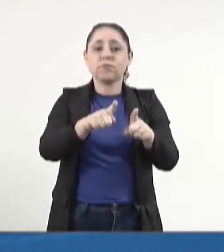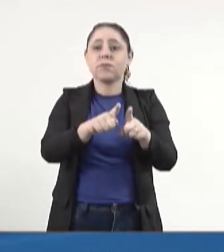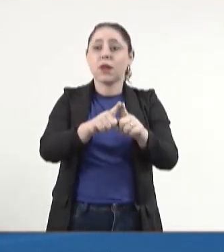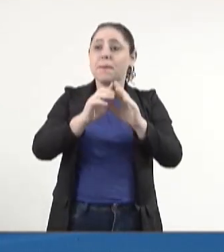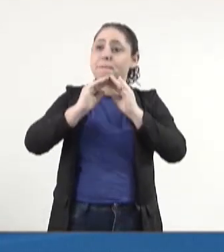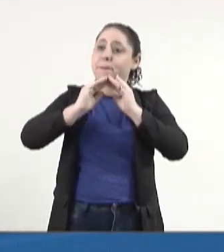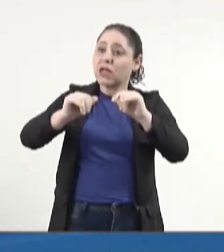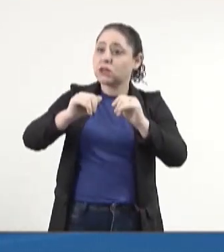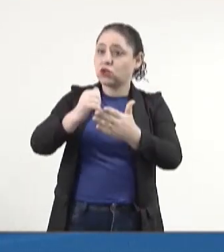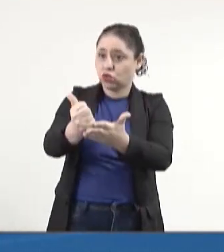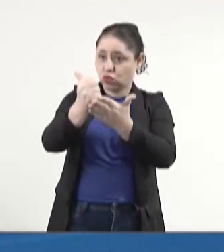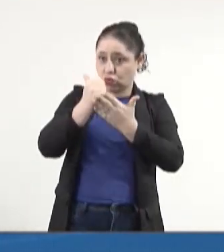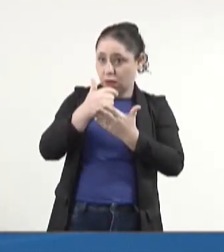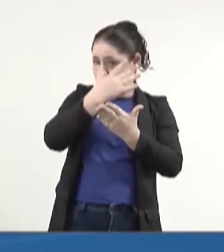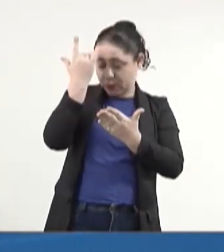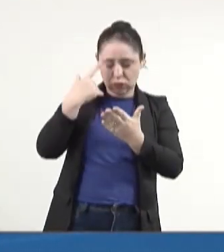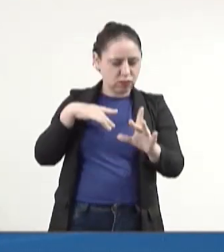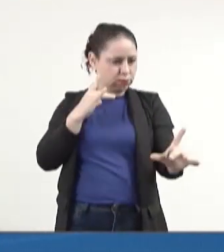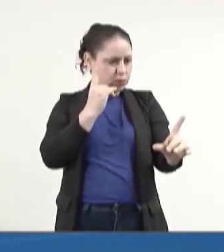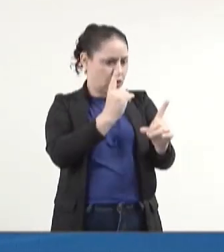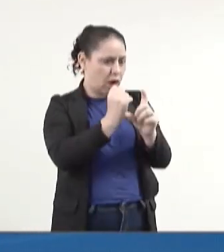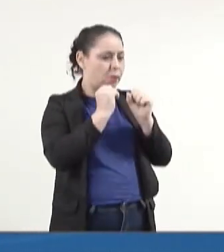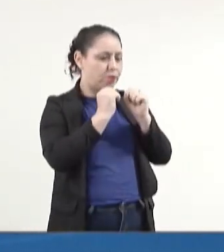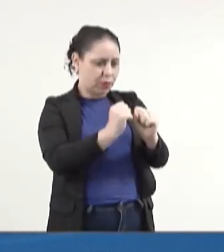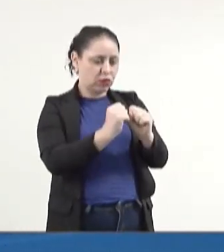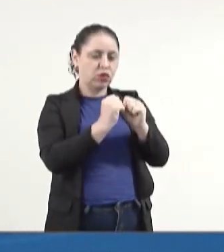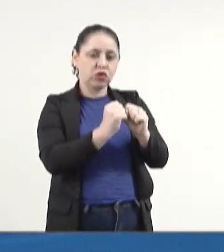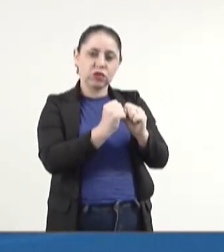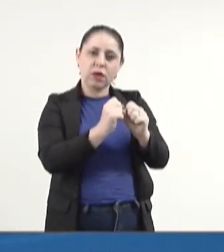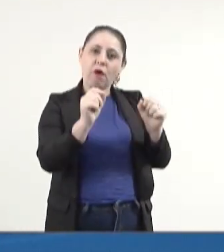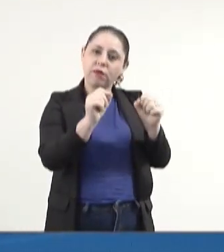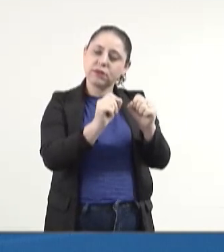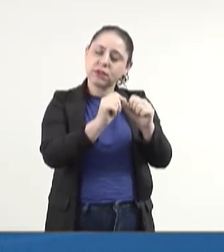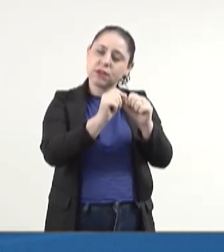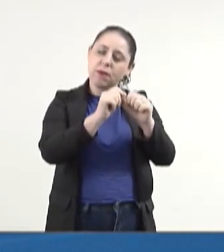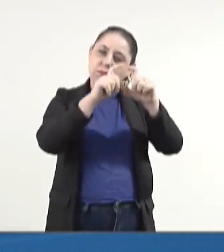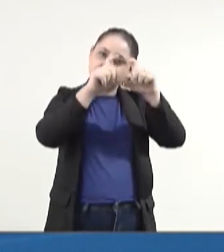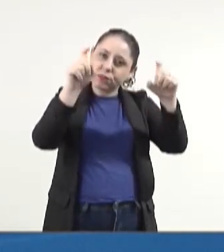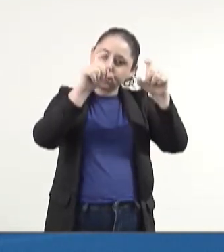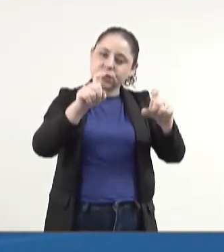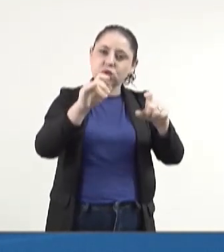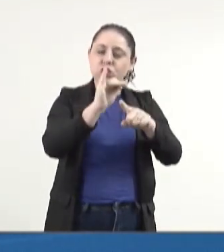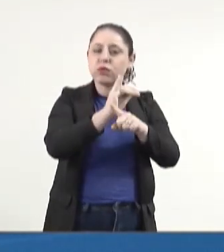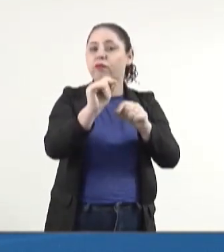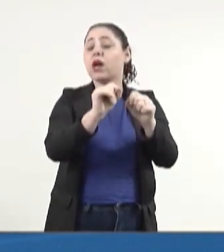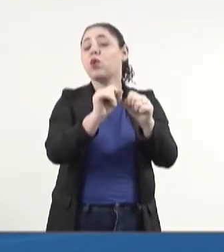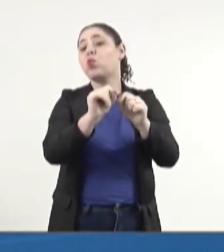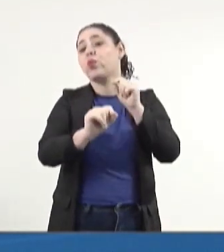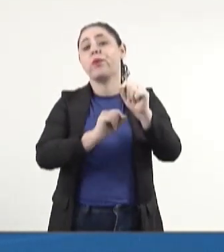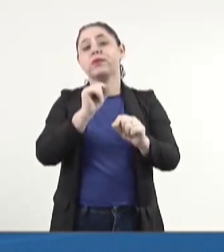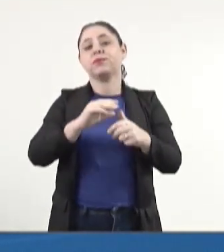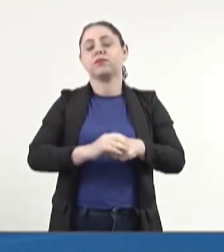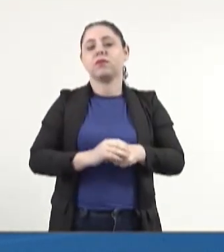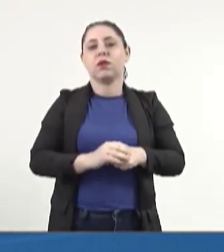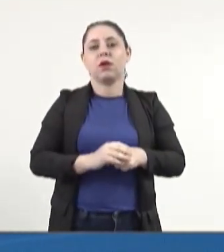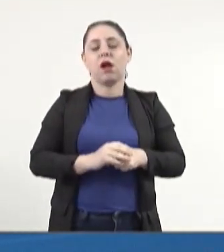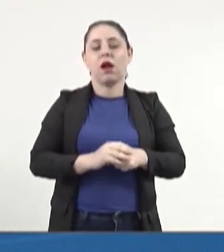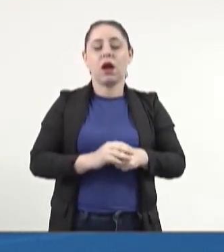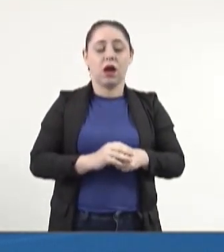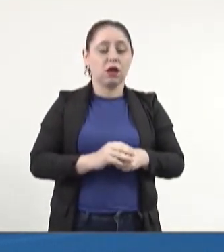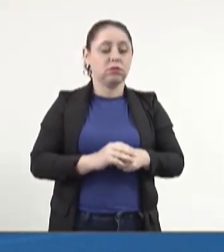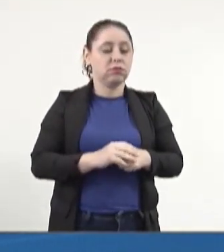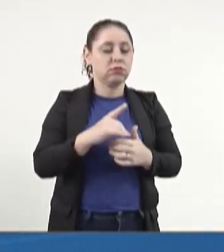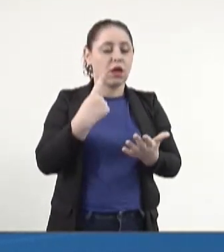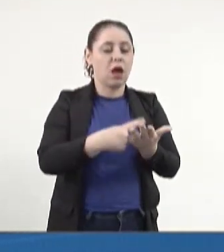receber o pedido de socorro, as pessoas que identificar poderá seguir o seguinte protocolo de encaminhamento: confirmar o pedido